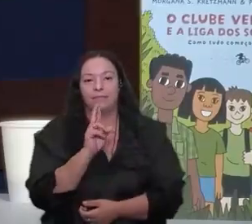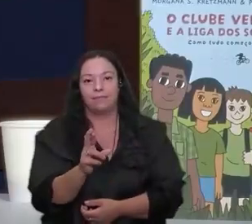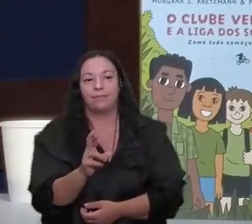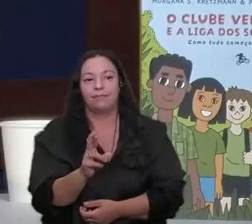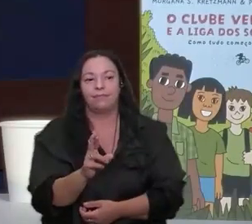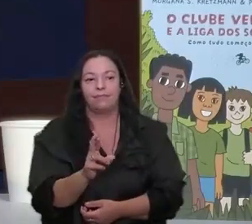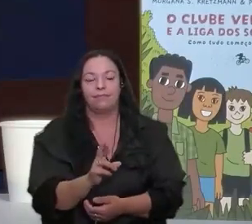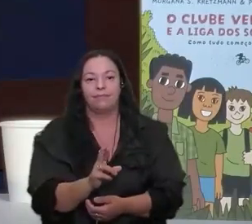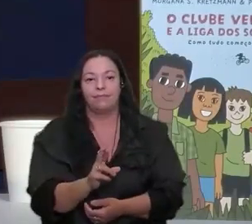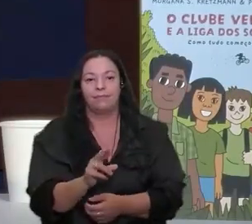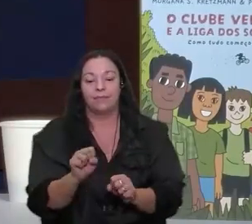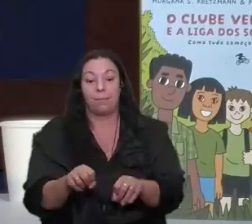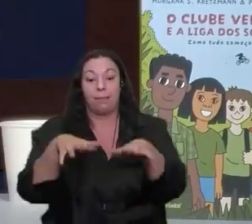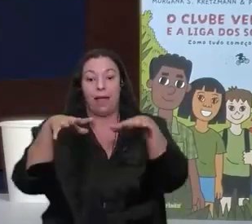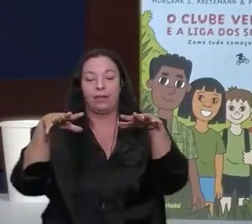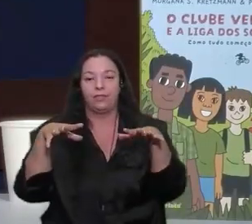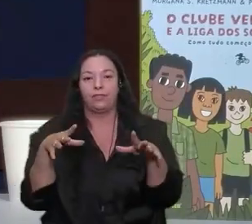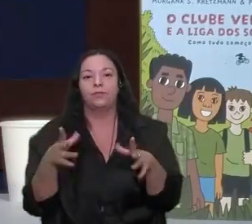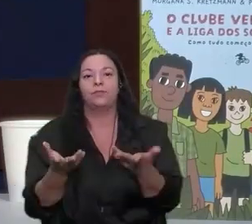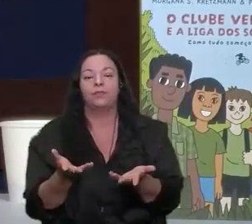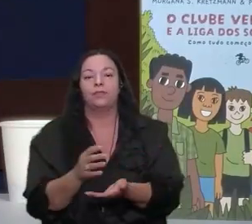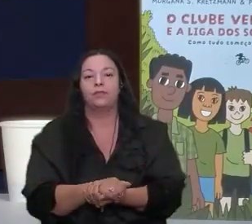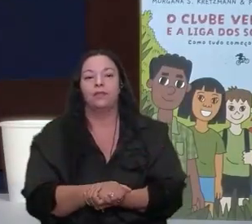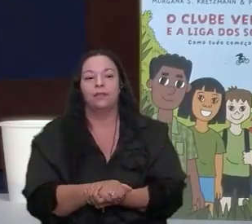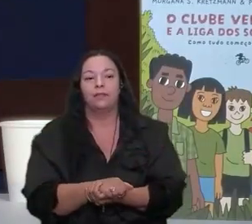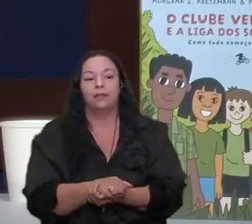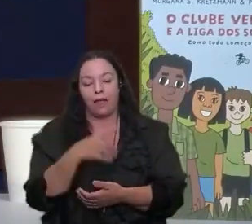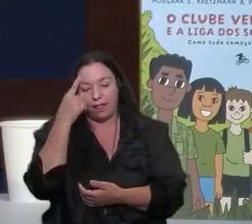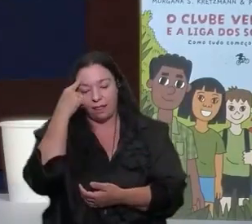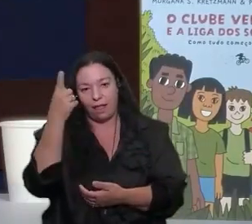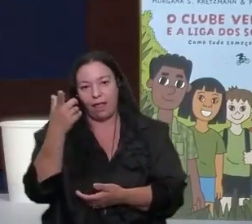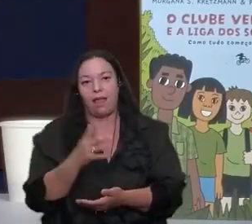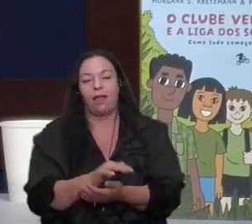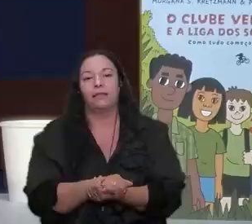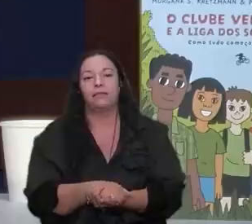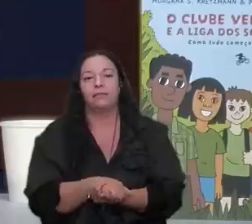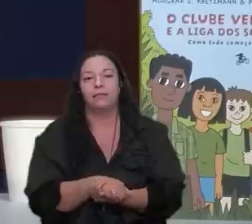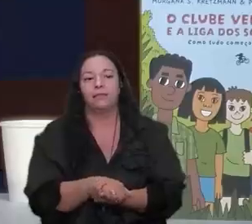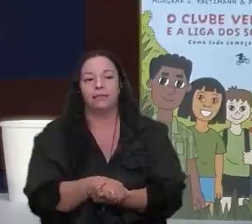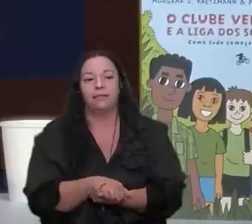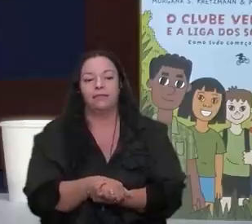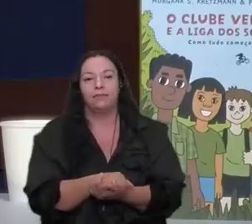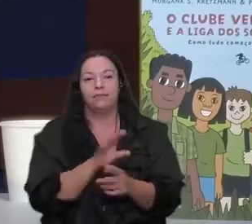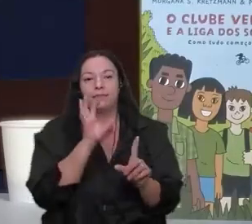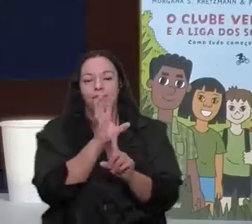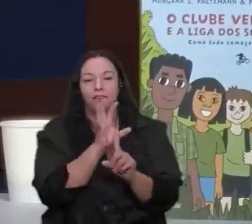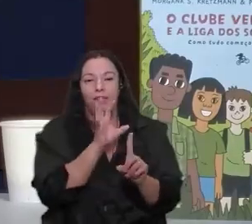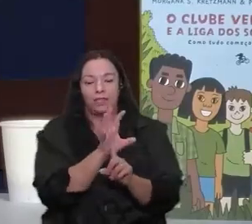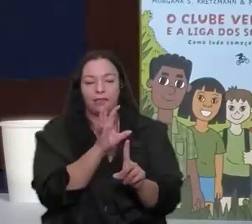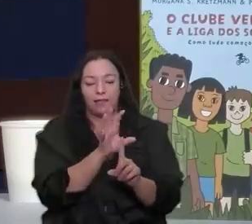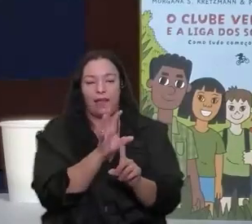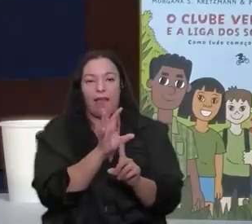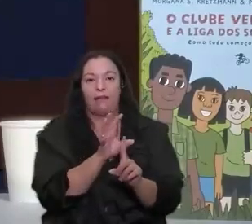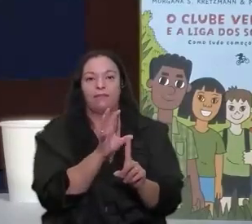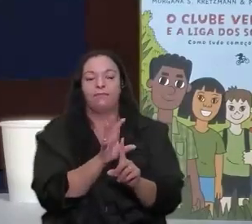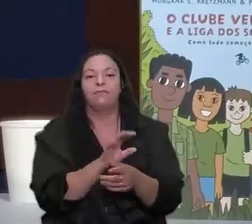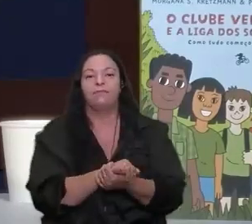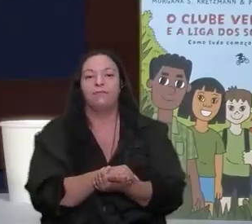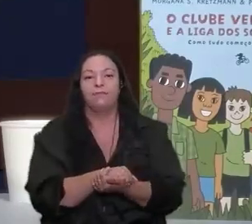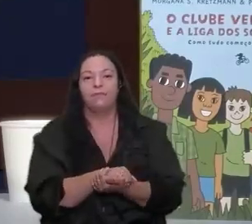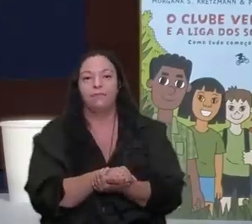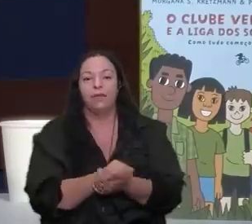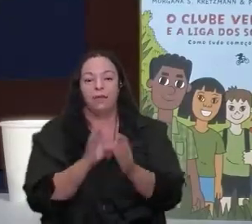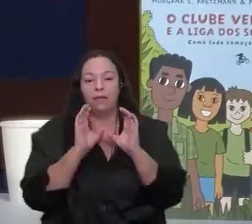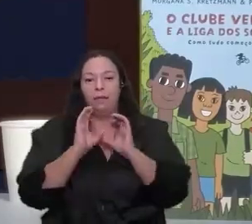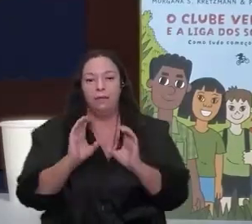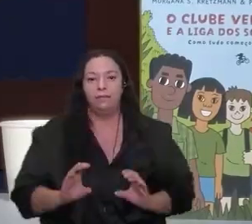muito mágicos até. E eu acho que a ideia é essa, é inspirar para uma atuação